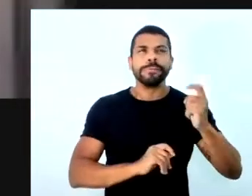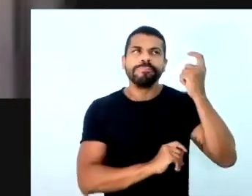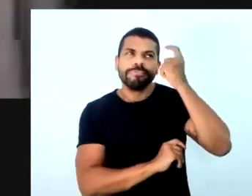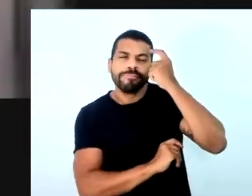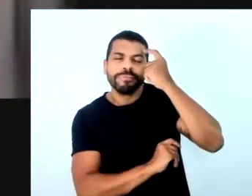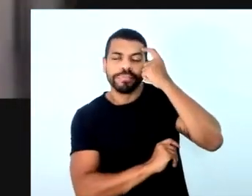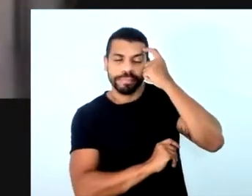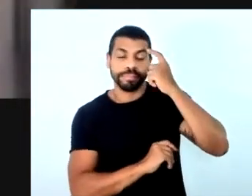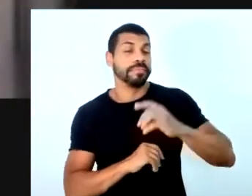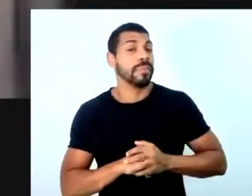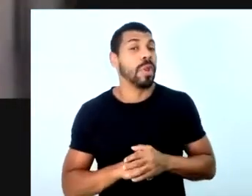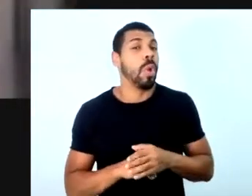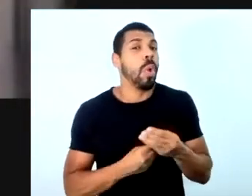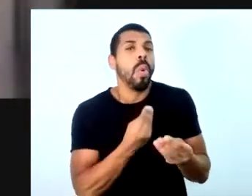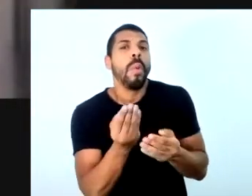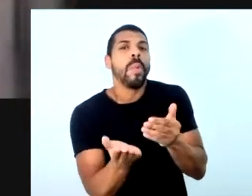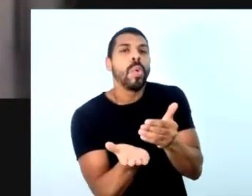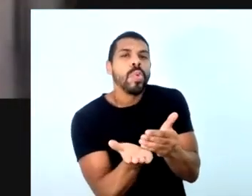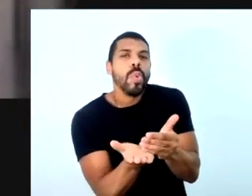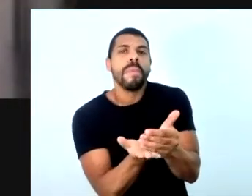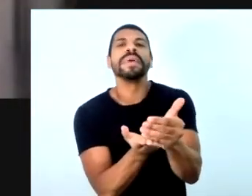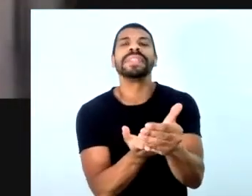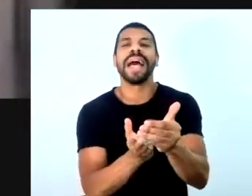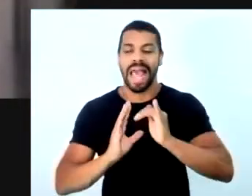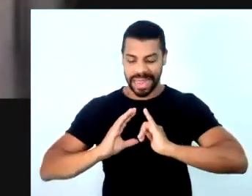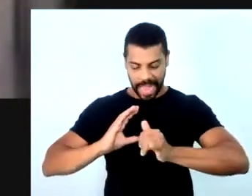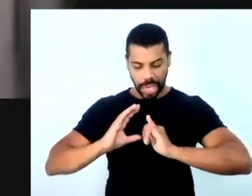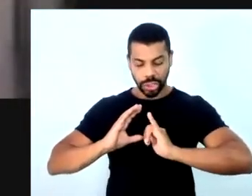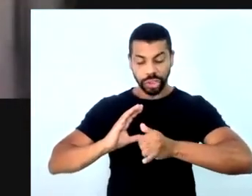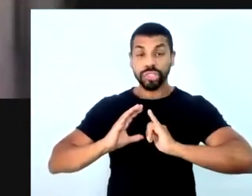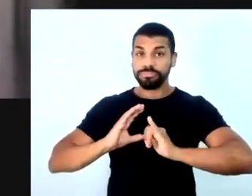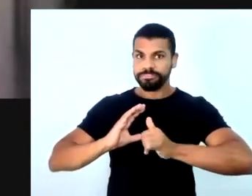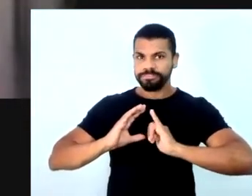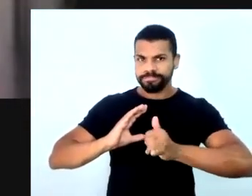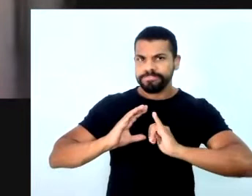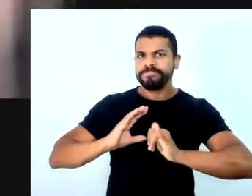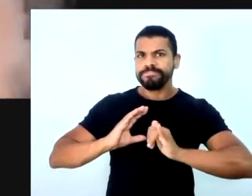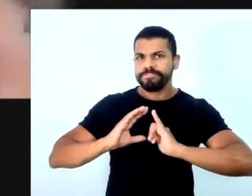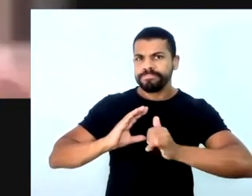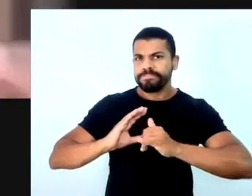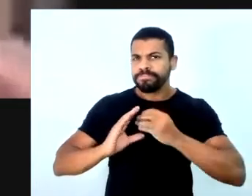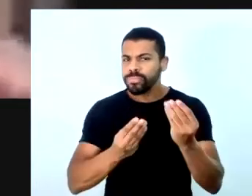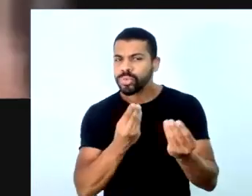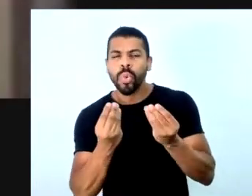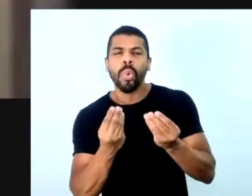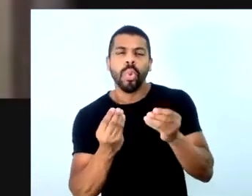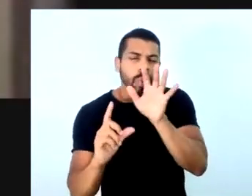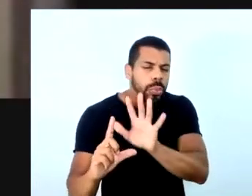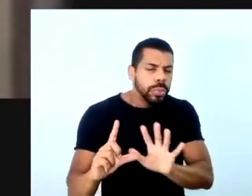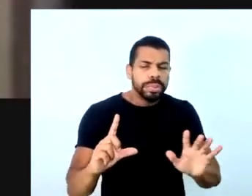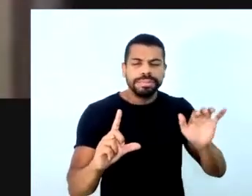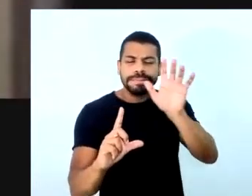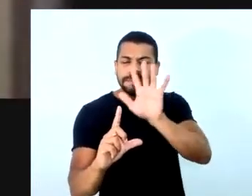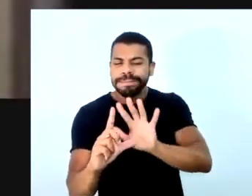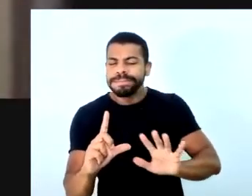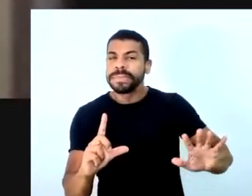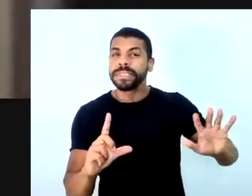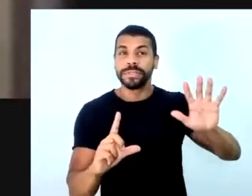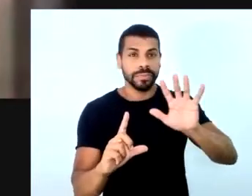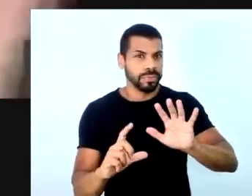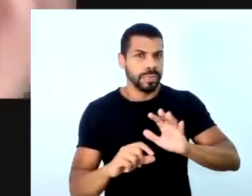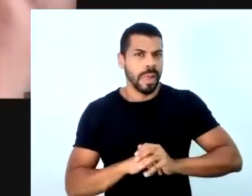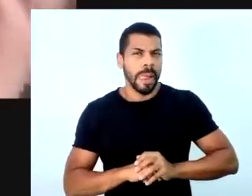e separar o que a gente achava brilhante. E aí começar a construir uma narrativa, começar a construir